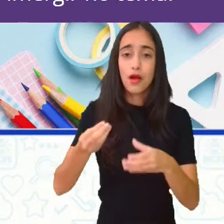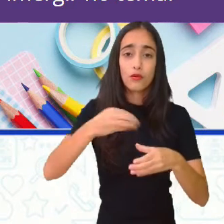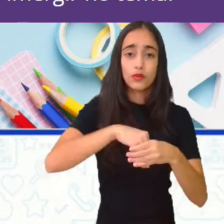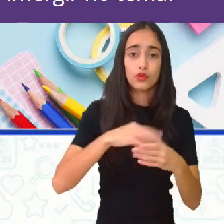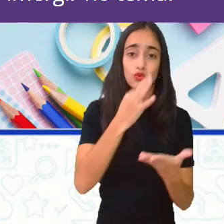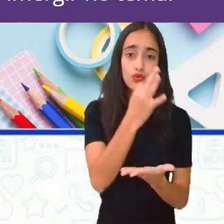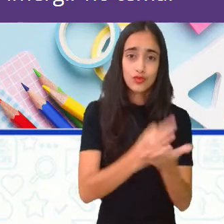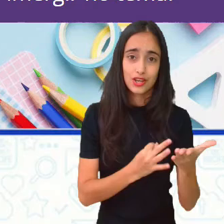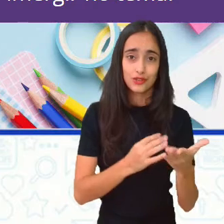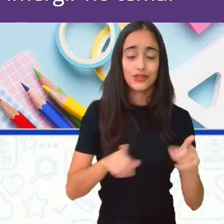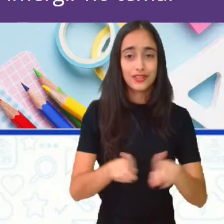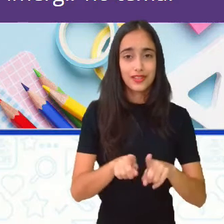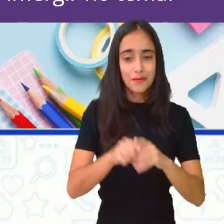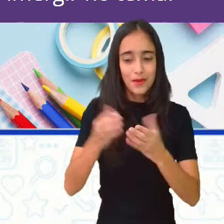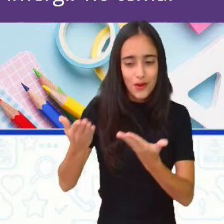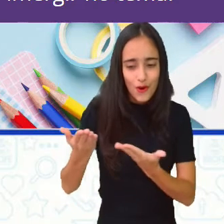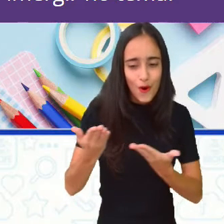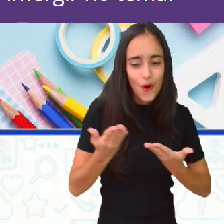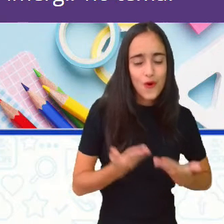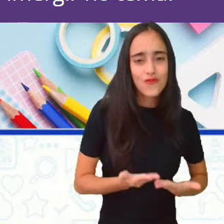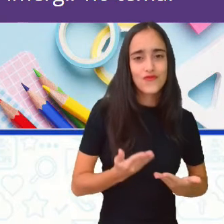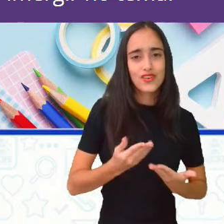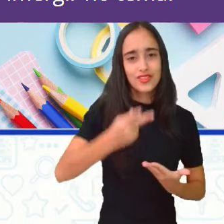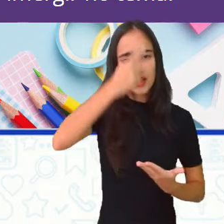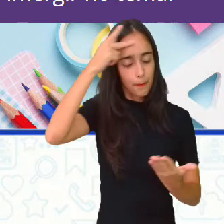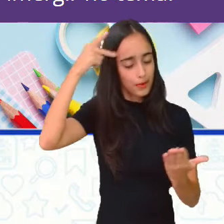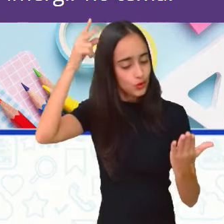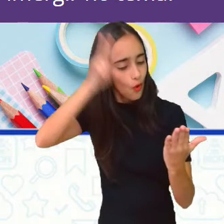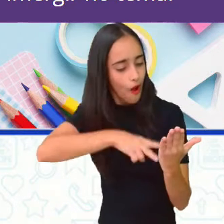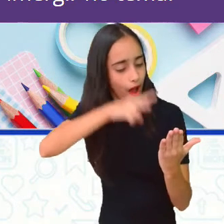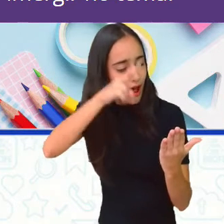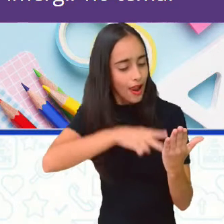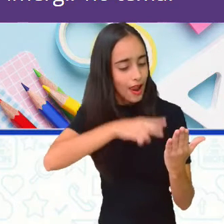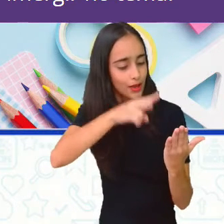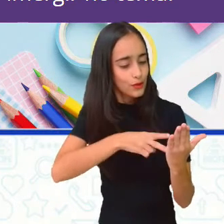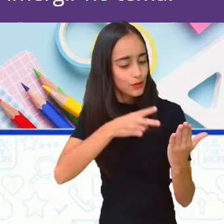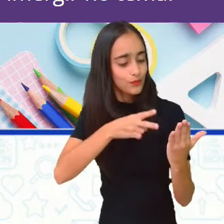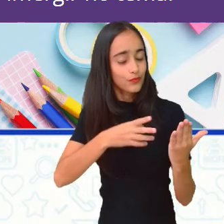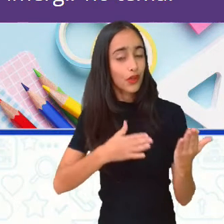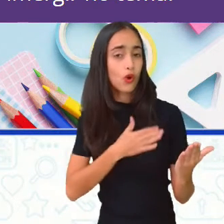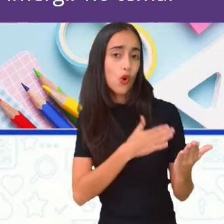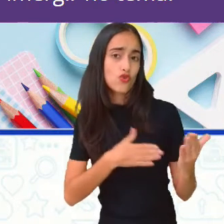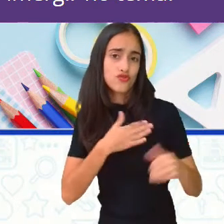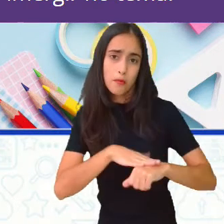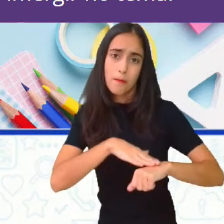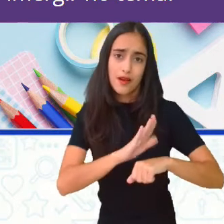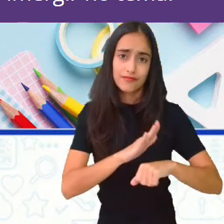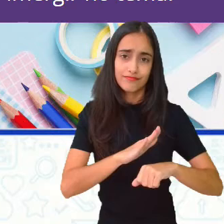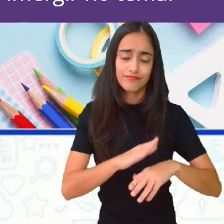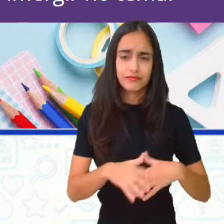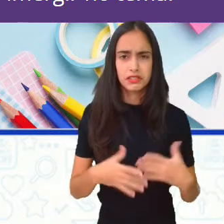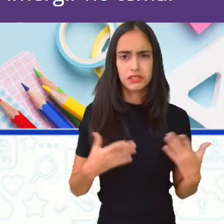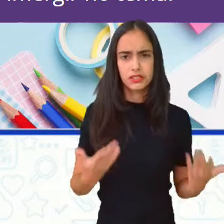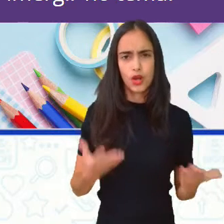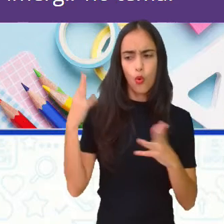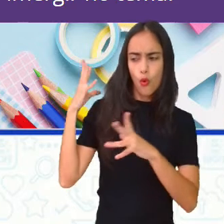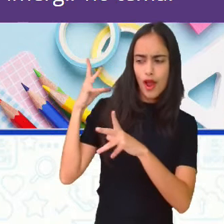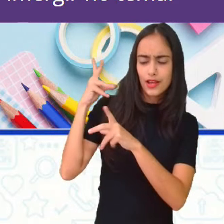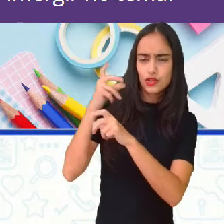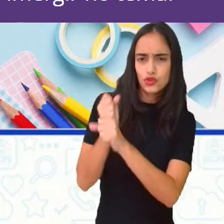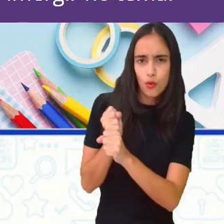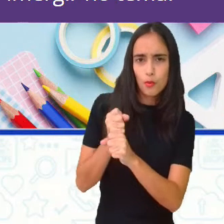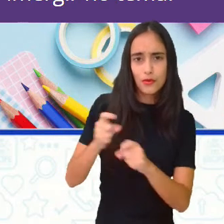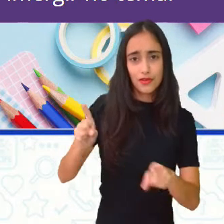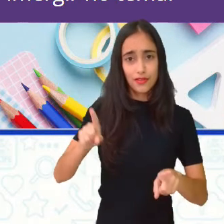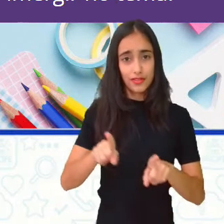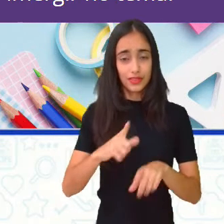leitor a imergir no tema. Então, o resumo é para que eu leia apenas aquelas linhas, que é uma parte reduzida